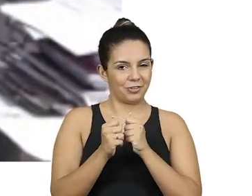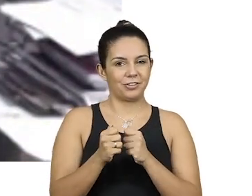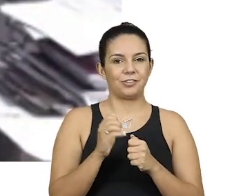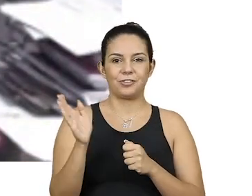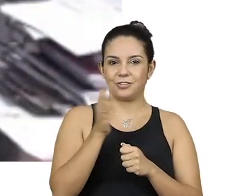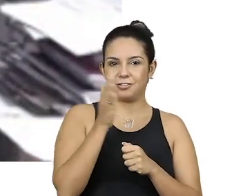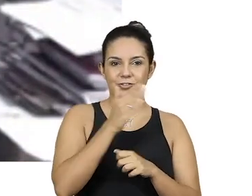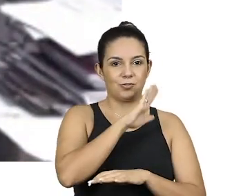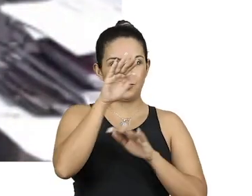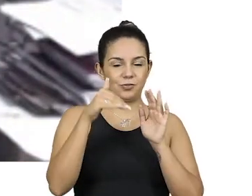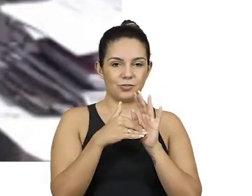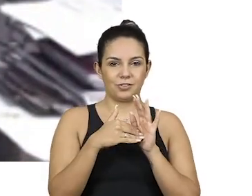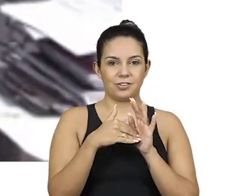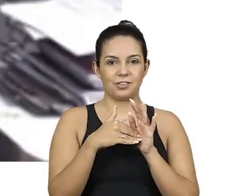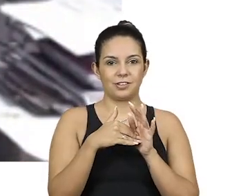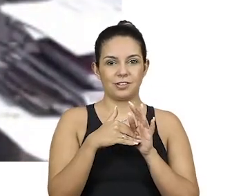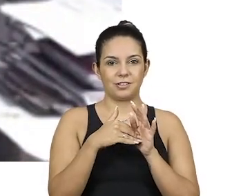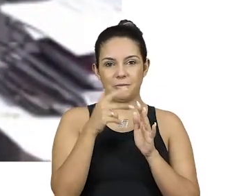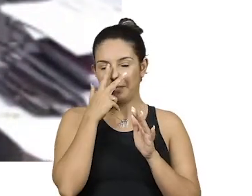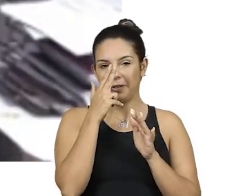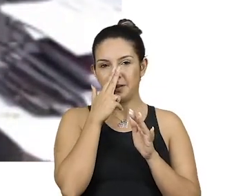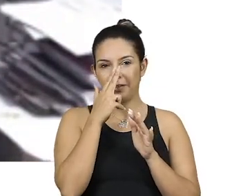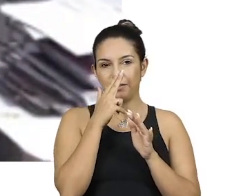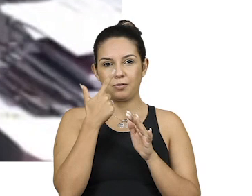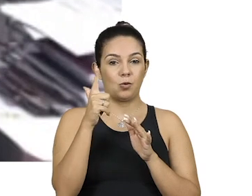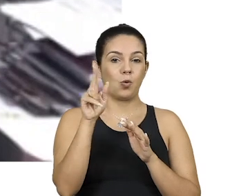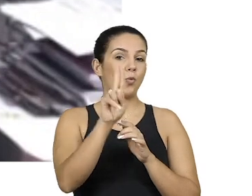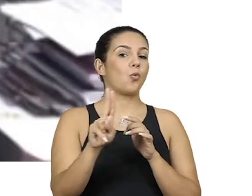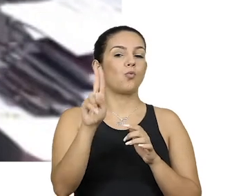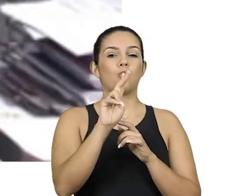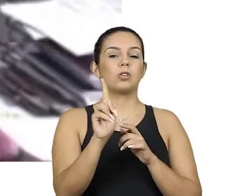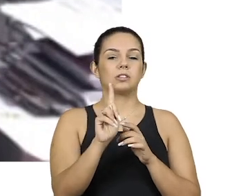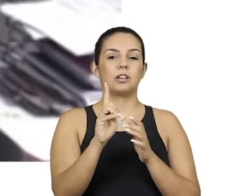o que me parece inútil, que me parece